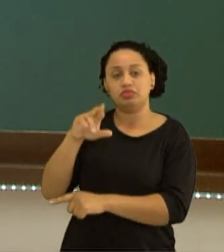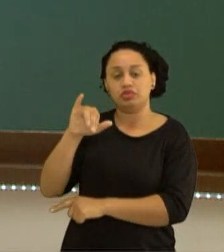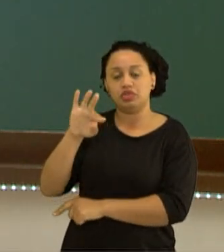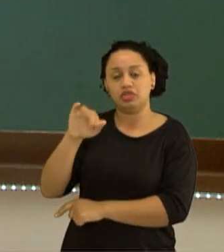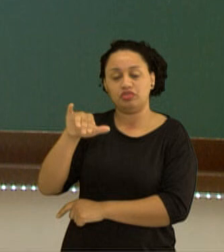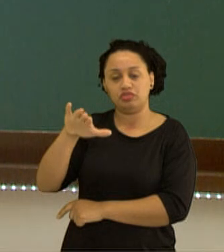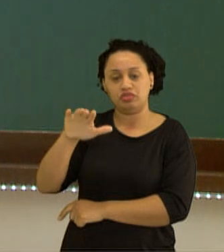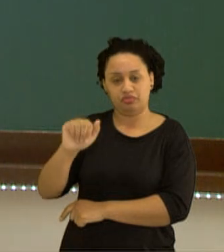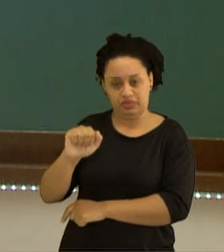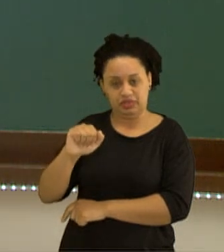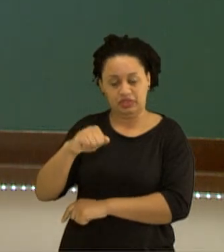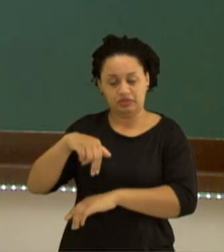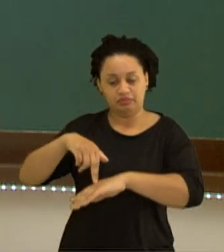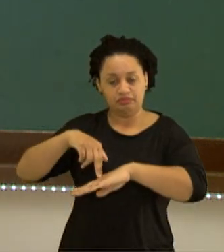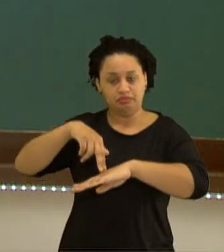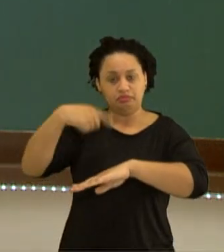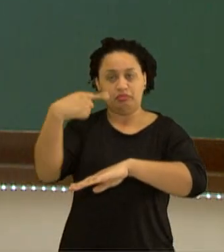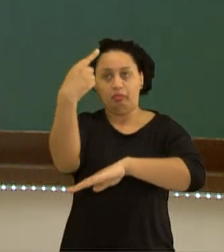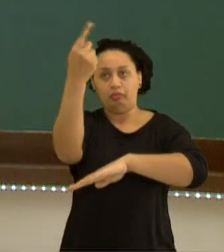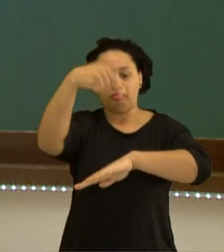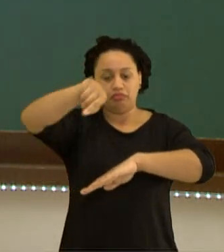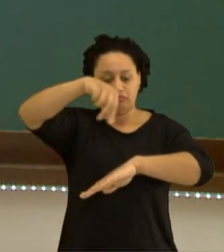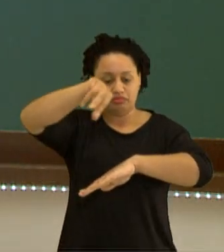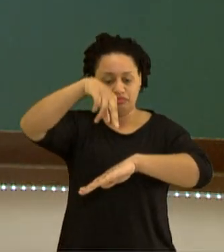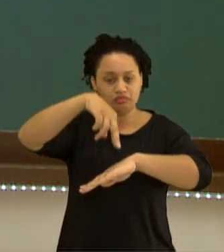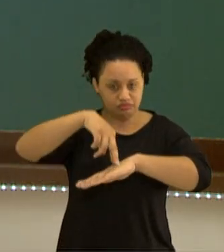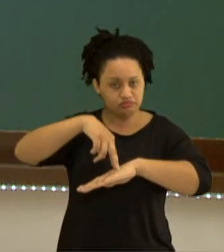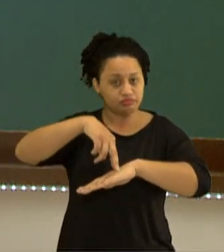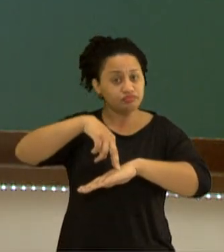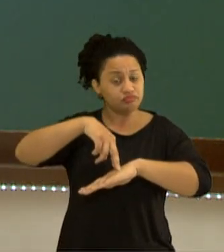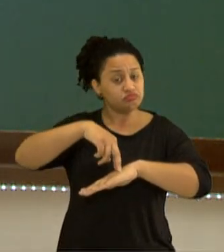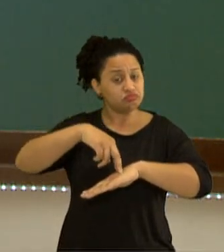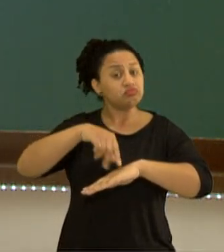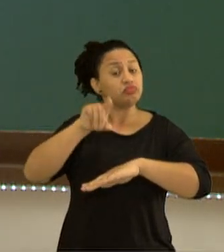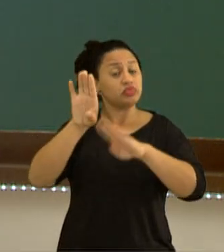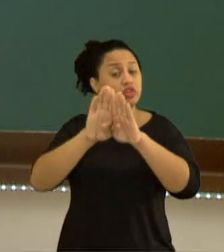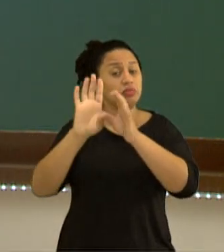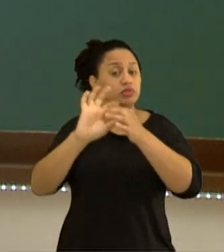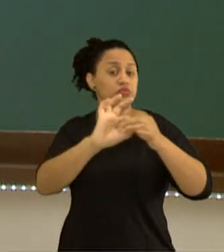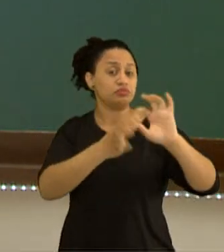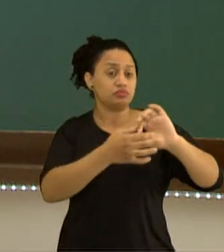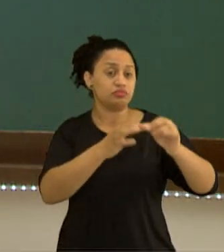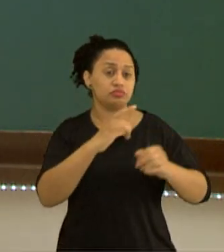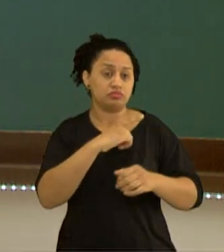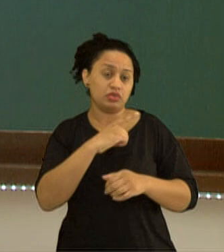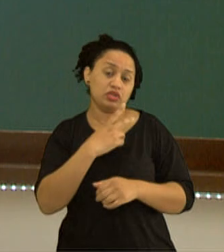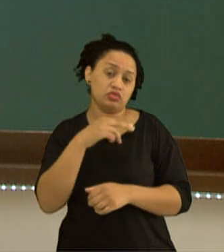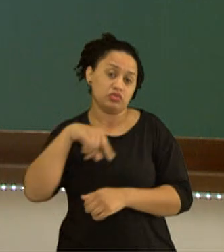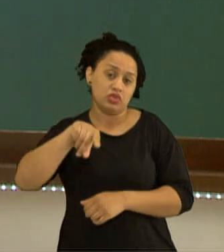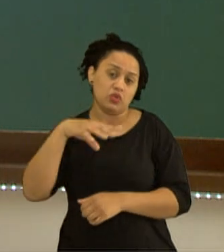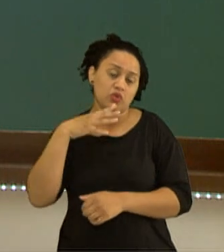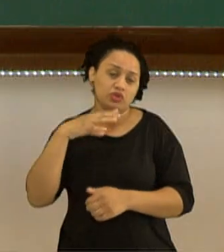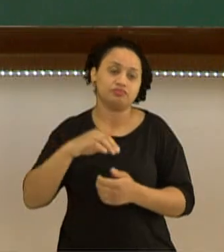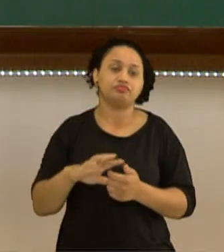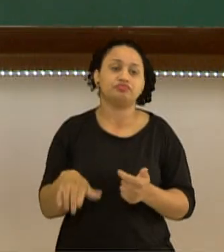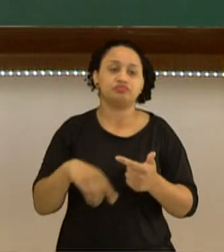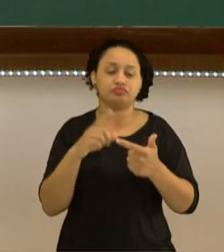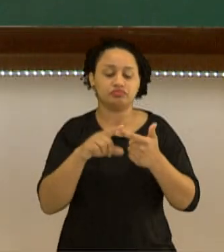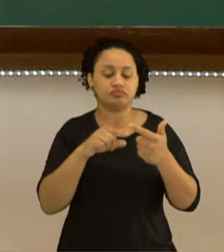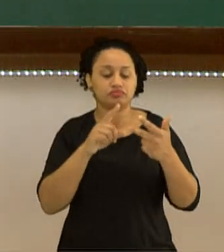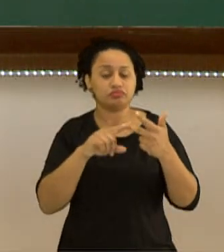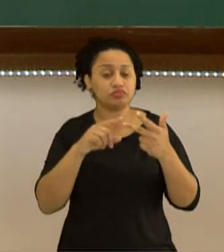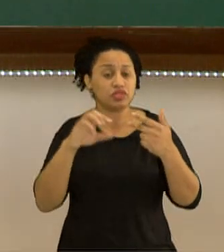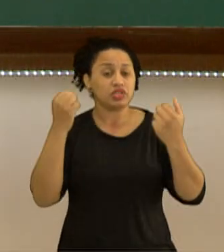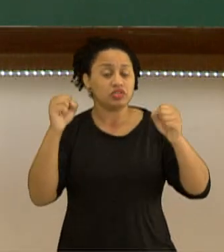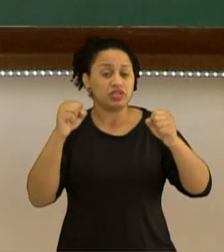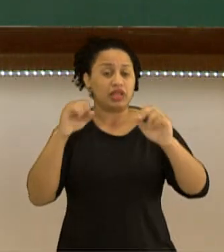nas Olimpíadas. Provavelmente você também já tenha ouvido falar sobre ela. Aí temos a ginástica circense, que é um tipo de modalidade